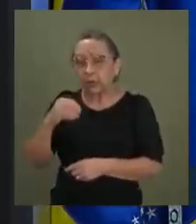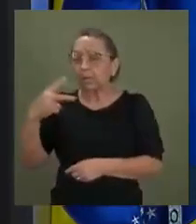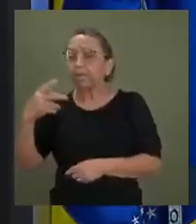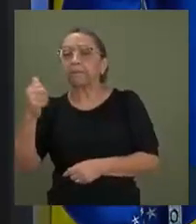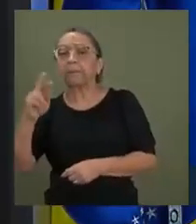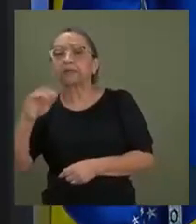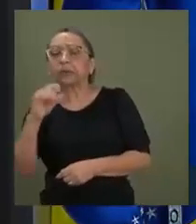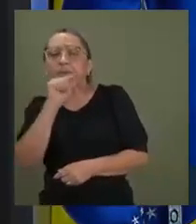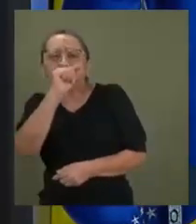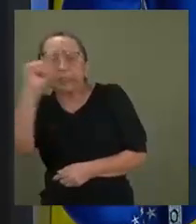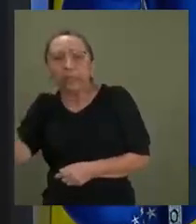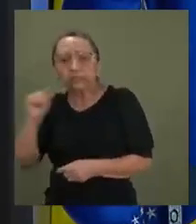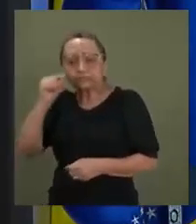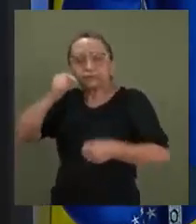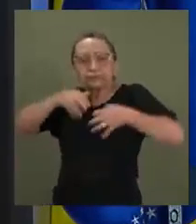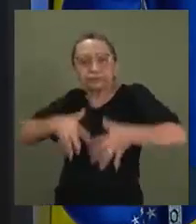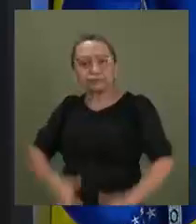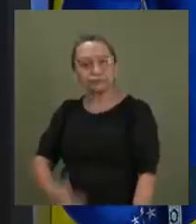com todos os órgãos do corpo.